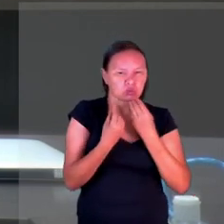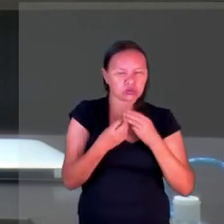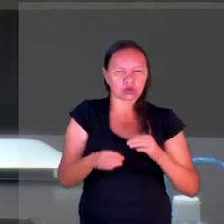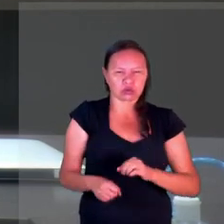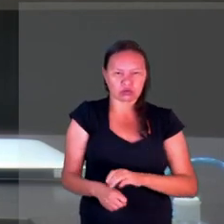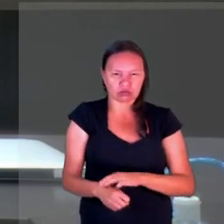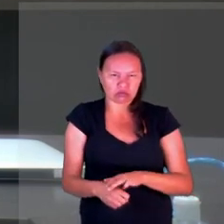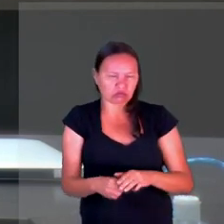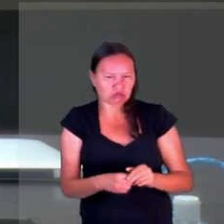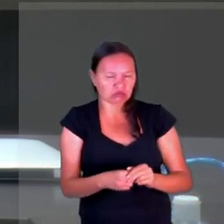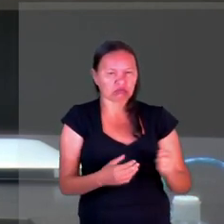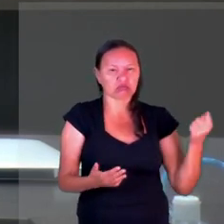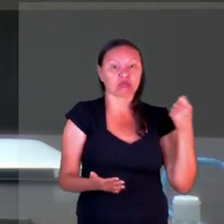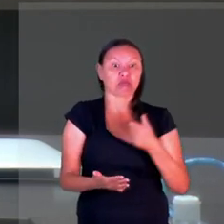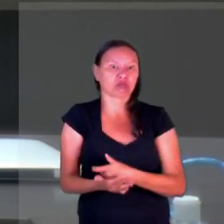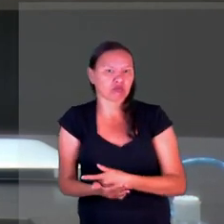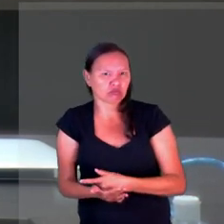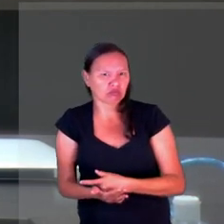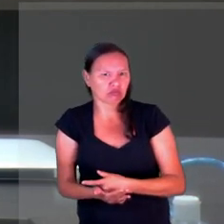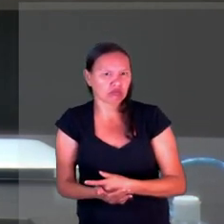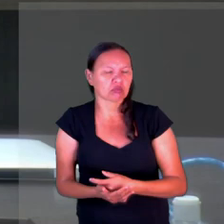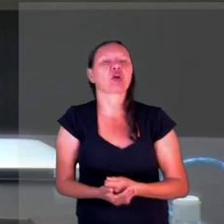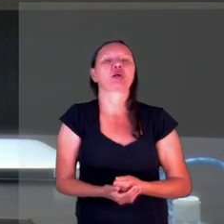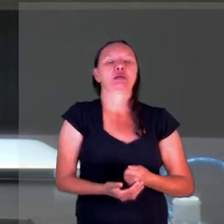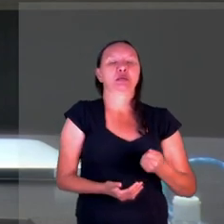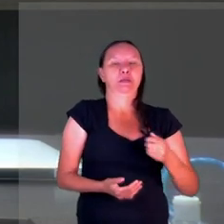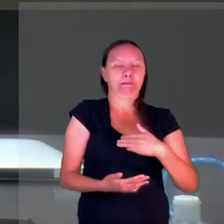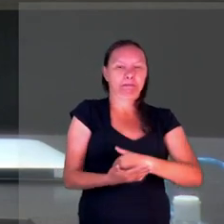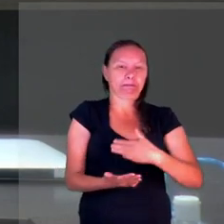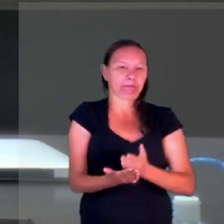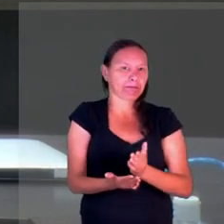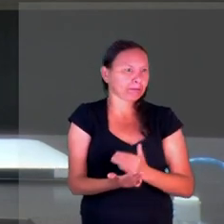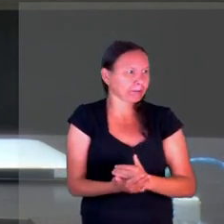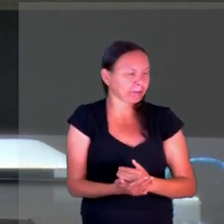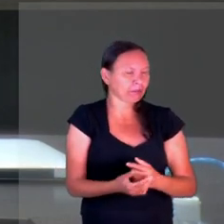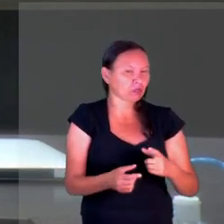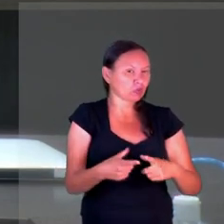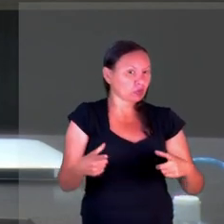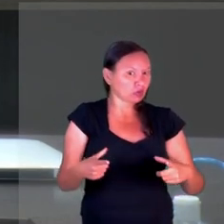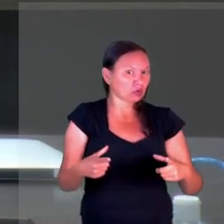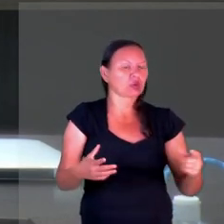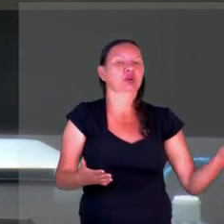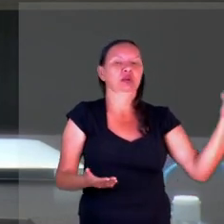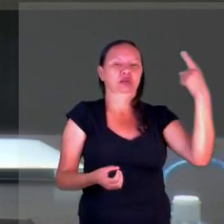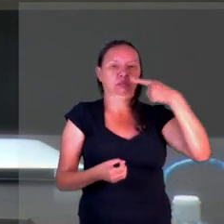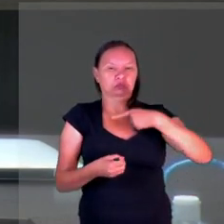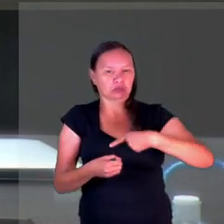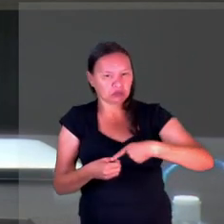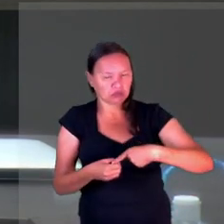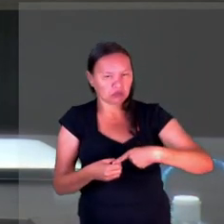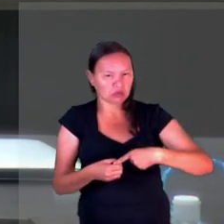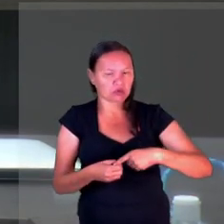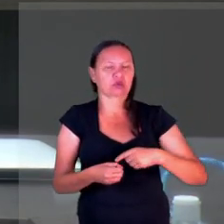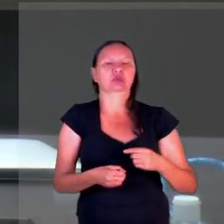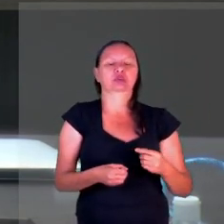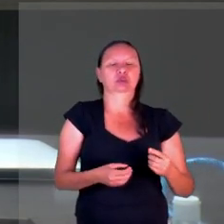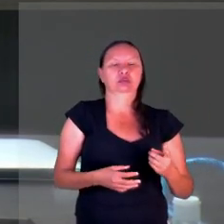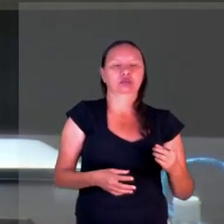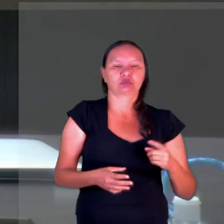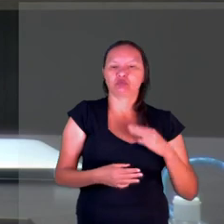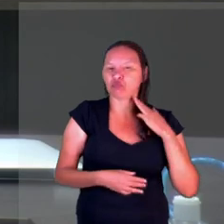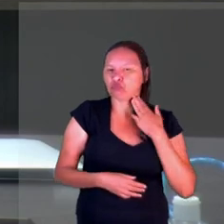compra uma fatia muito grande eh do do mercado mundial de de agrotóxicos